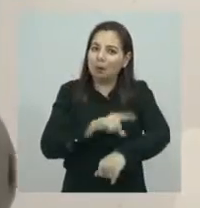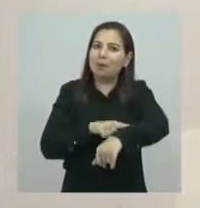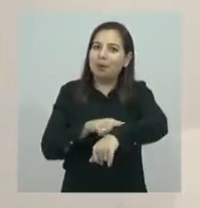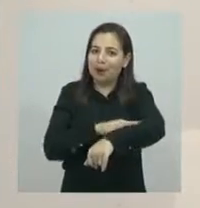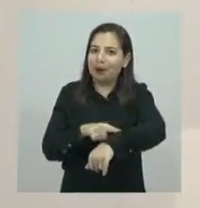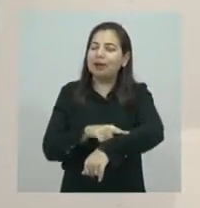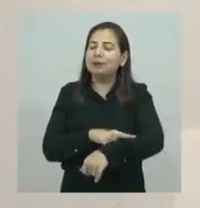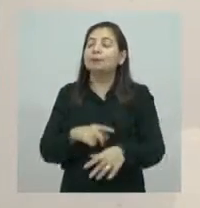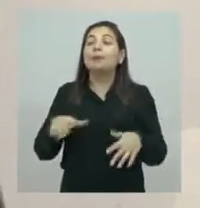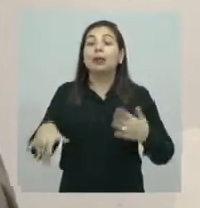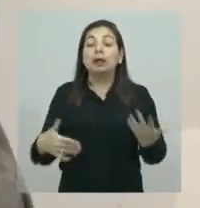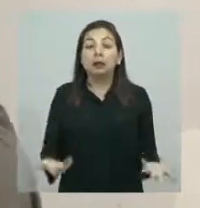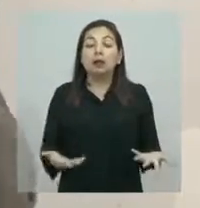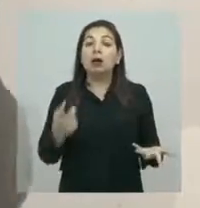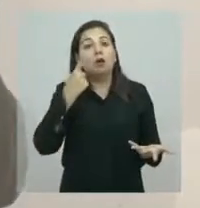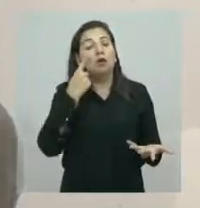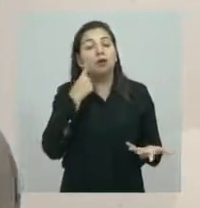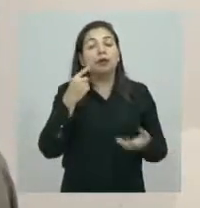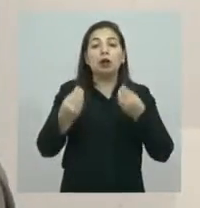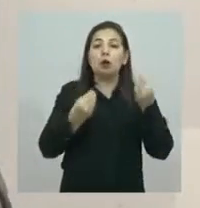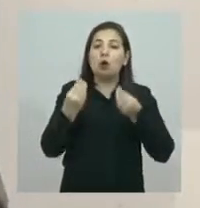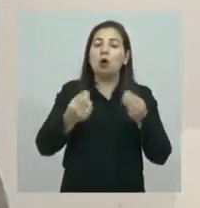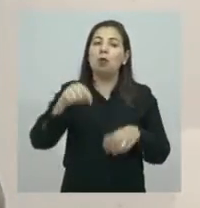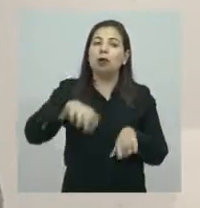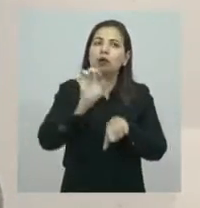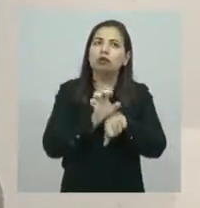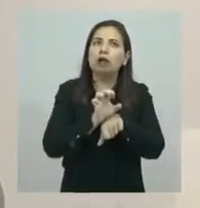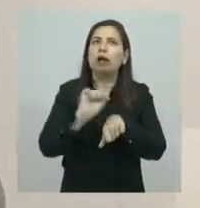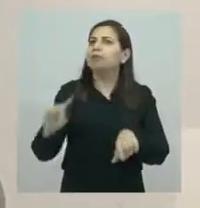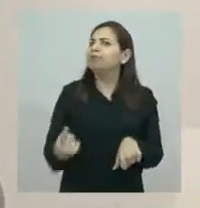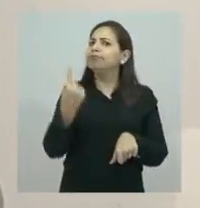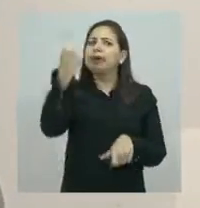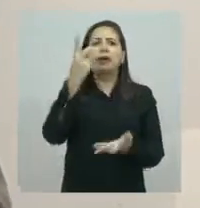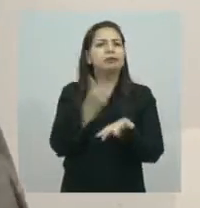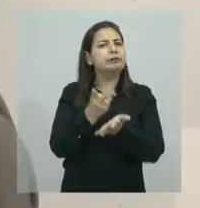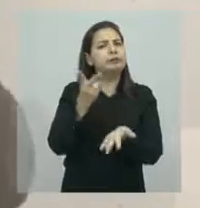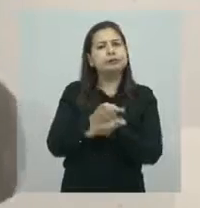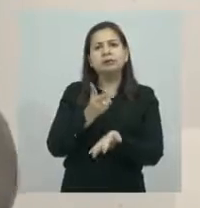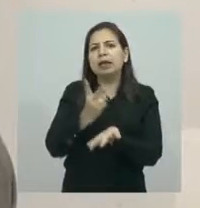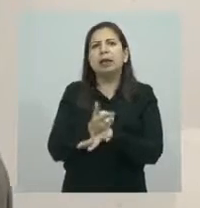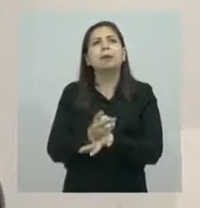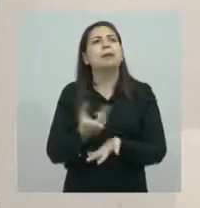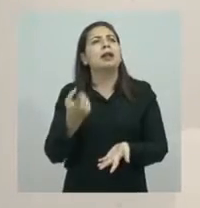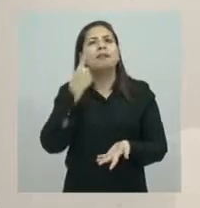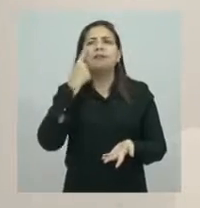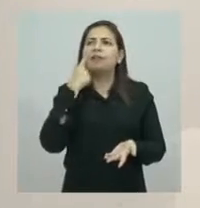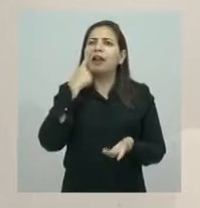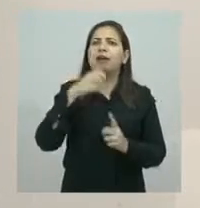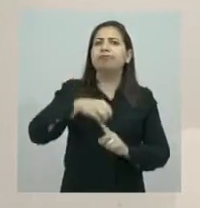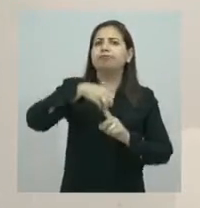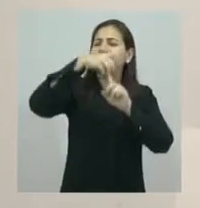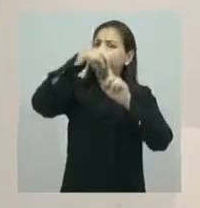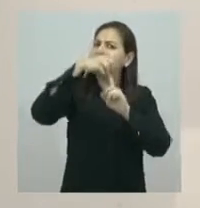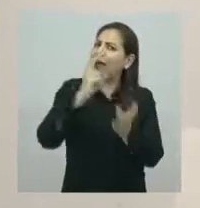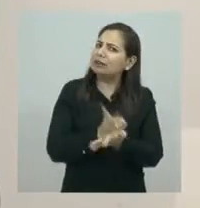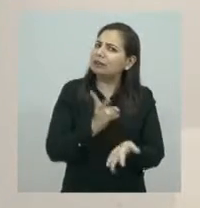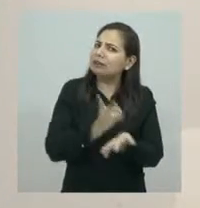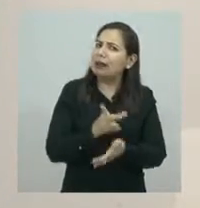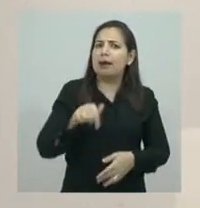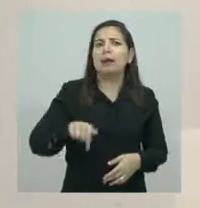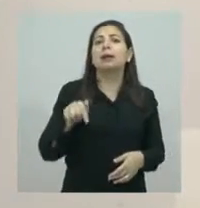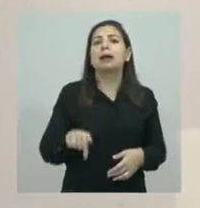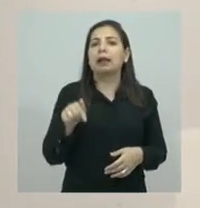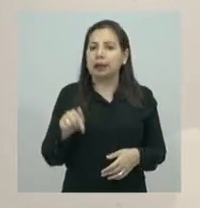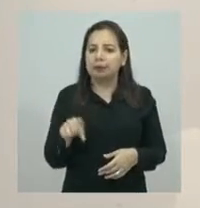um estado pioneiro, um estado que sempre toma a iniciativa de fazer as coisas primeiro e tal, mas a gente tem um estigma aqui